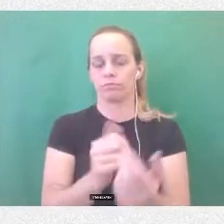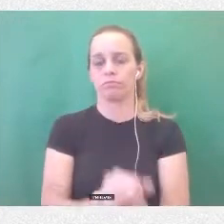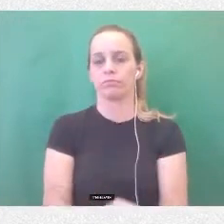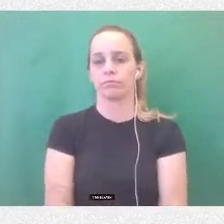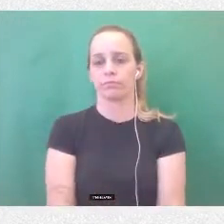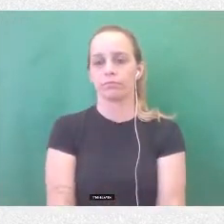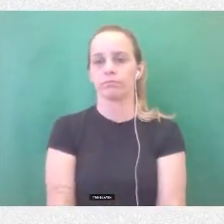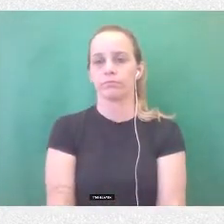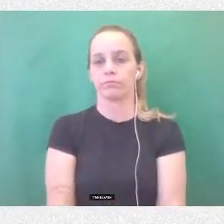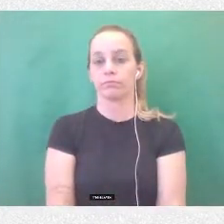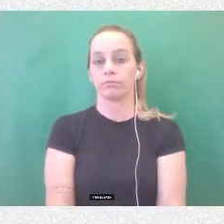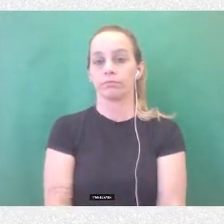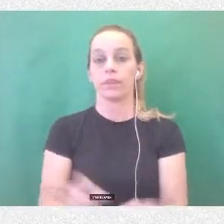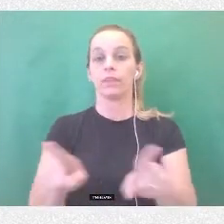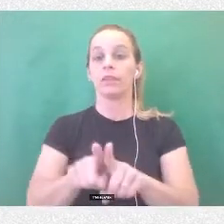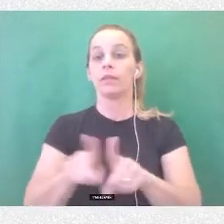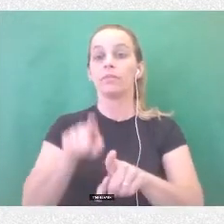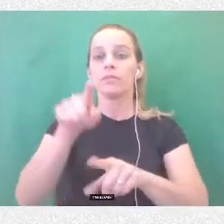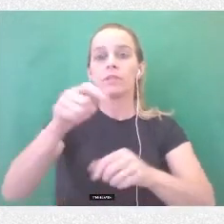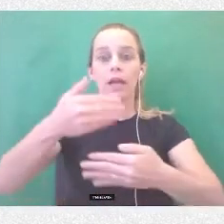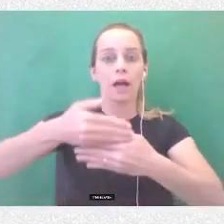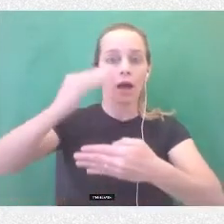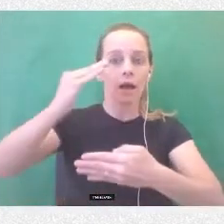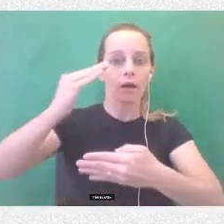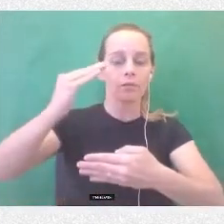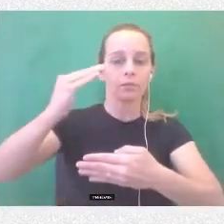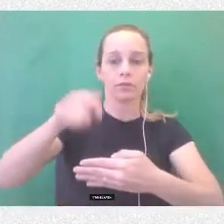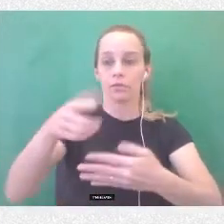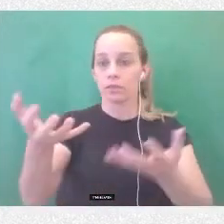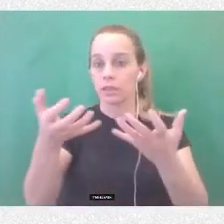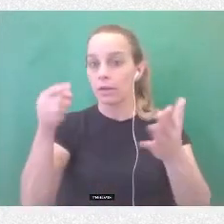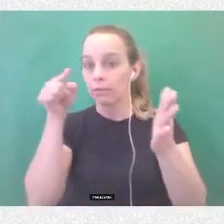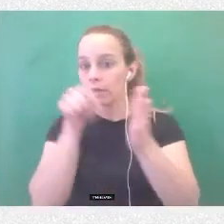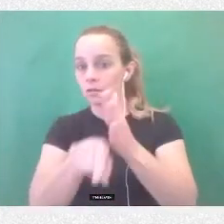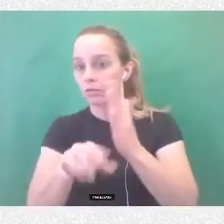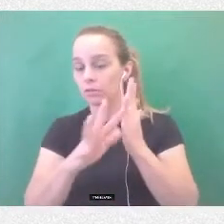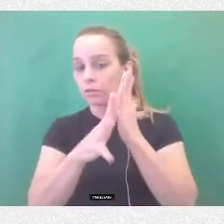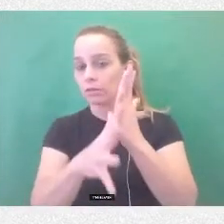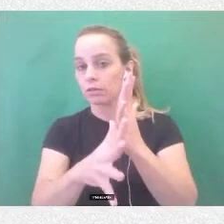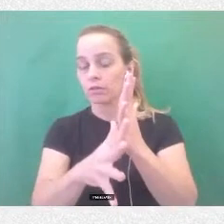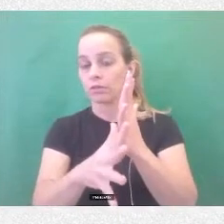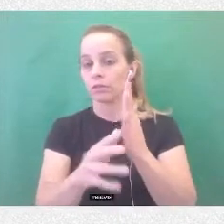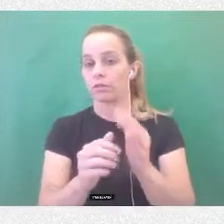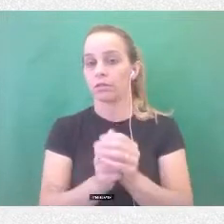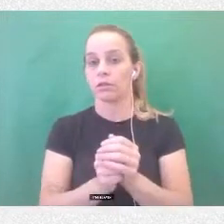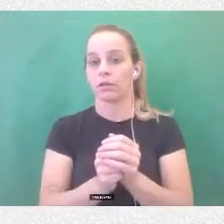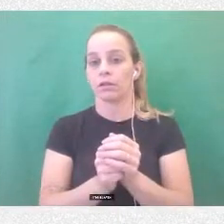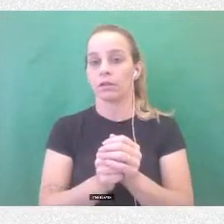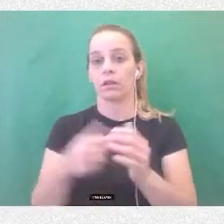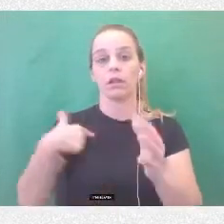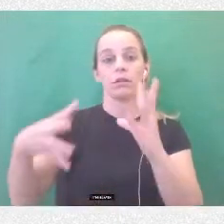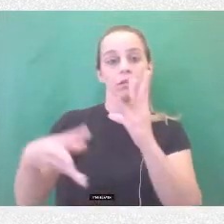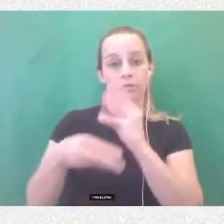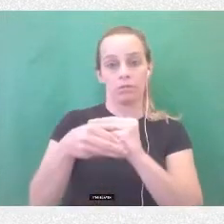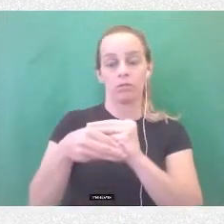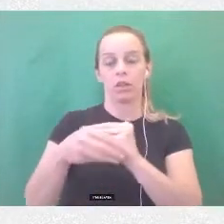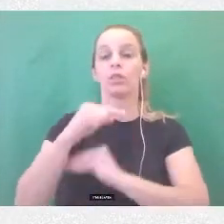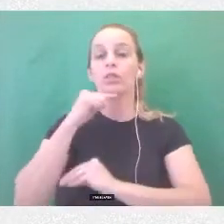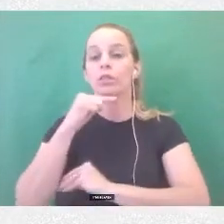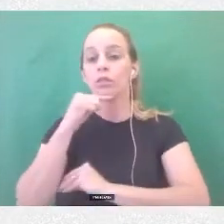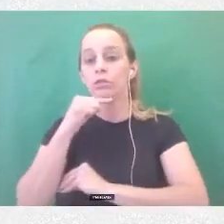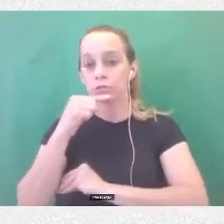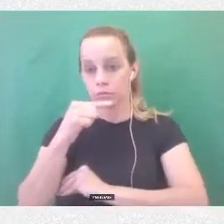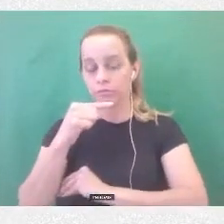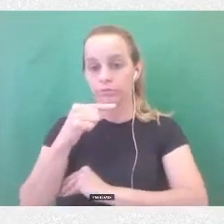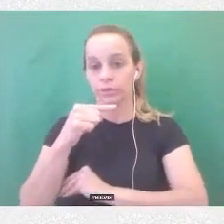Ok, Fernando, vi que você abriu a câmera, você quer fazer outra pergunta que estava na fila? Eu só queria, surgiu uma dúvida aí no decorrer da